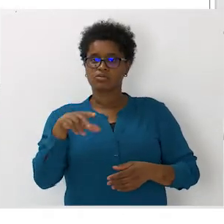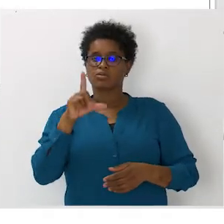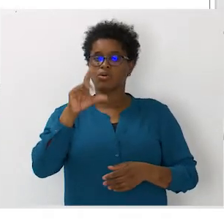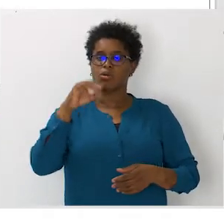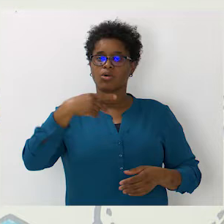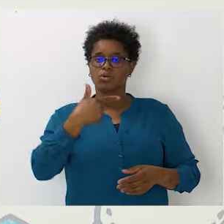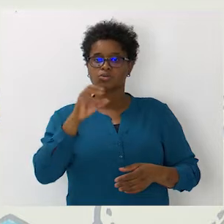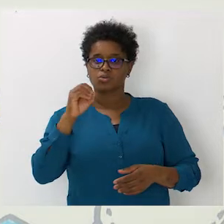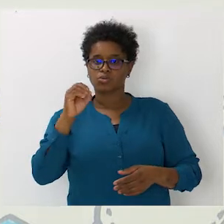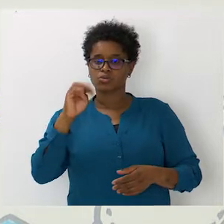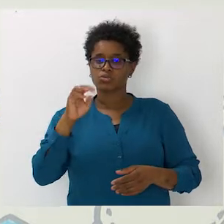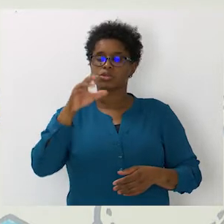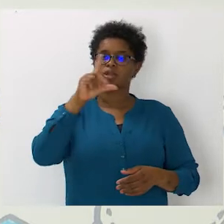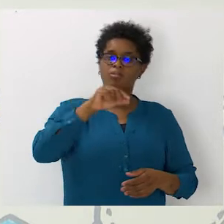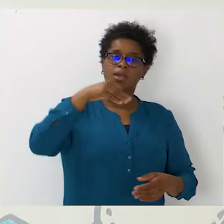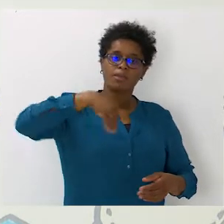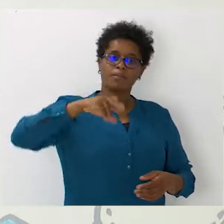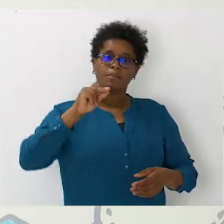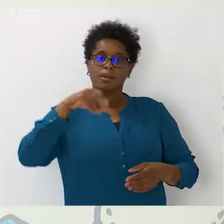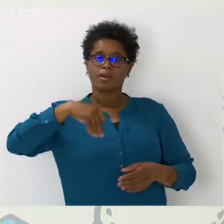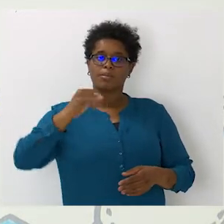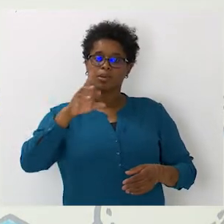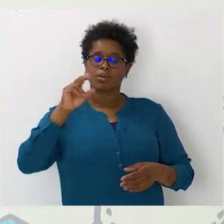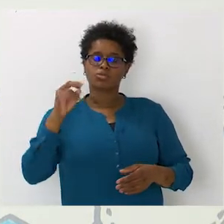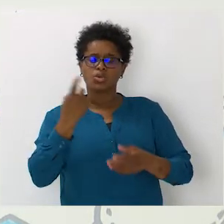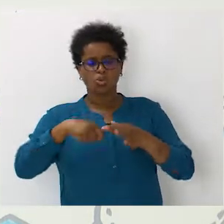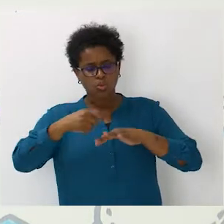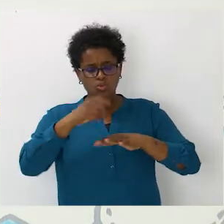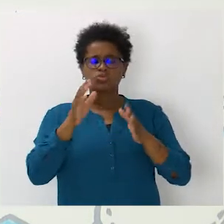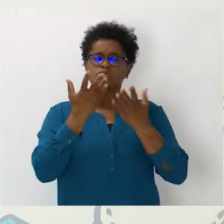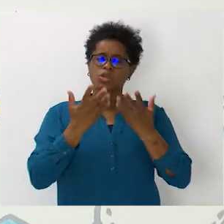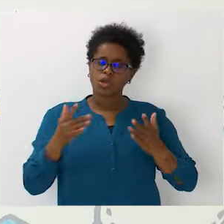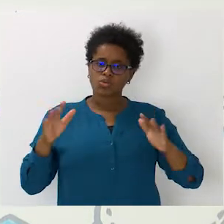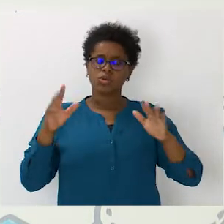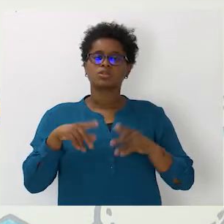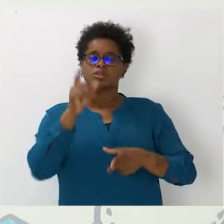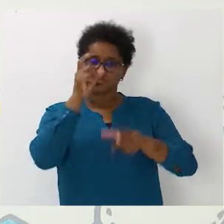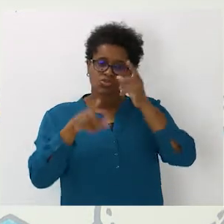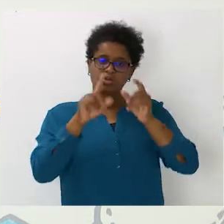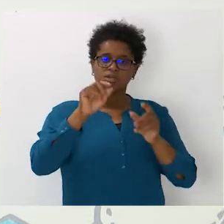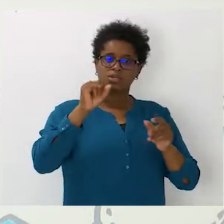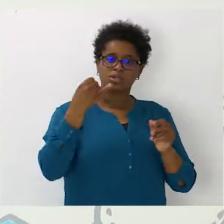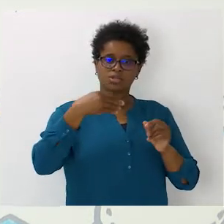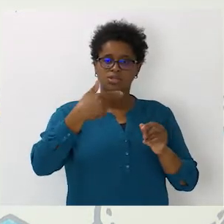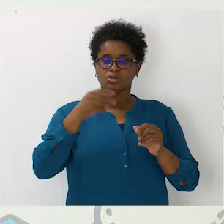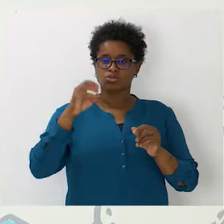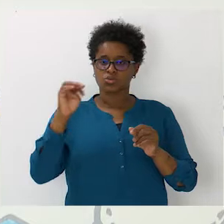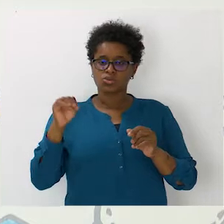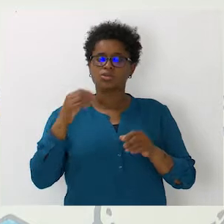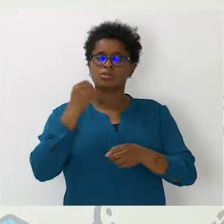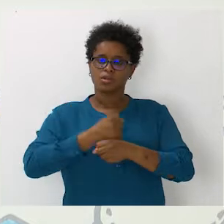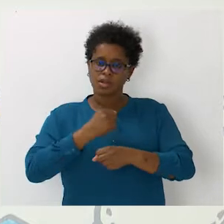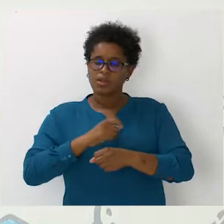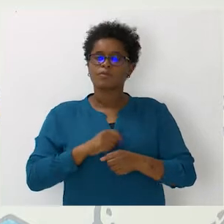e papiro. Portanto, são recursos naturais que os egípcios exploraram